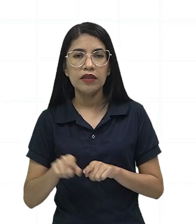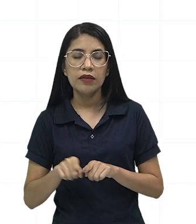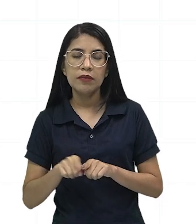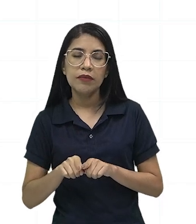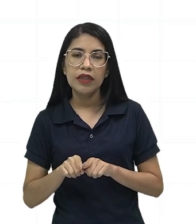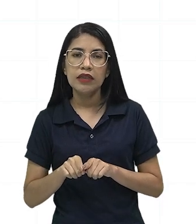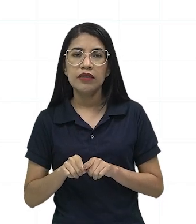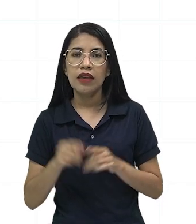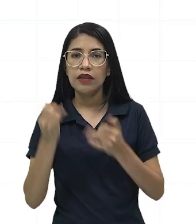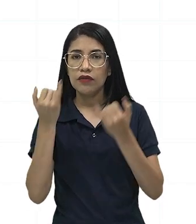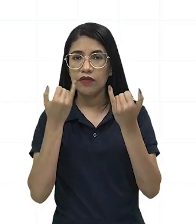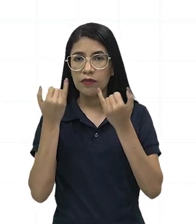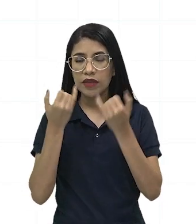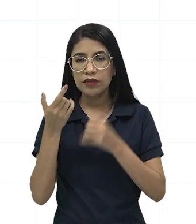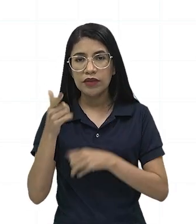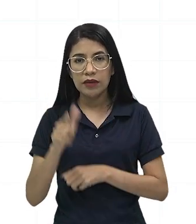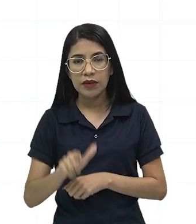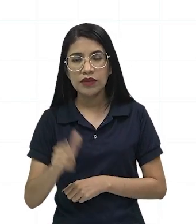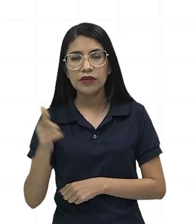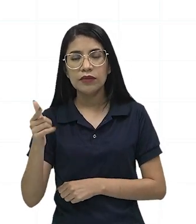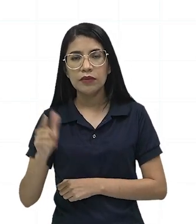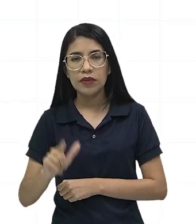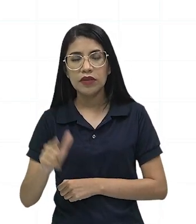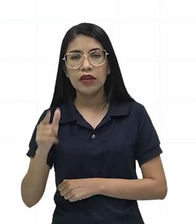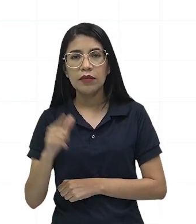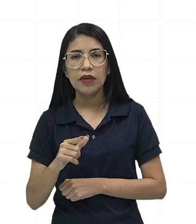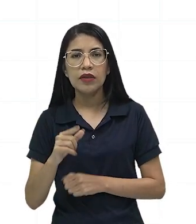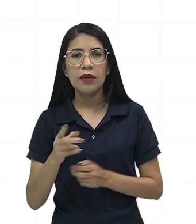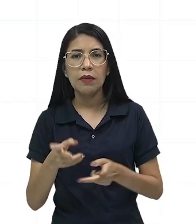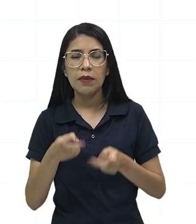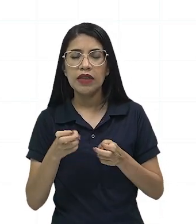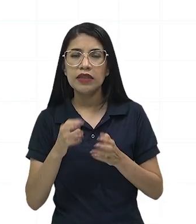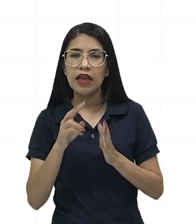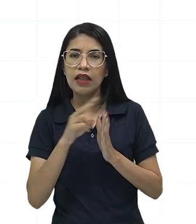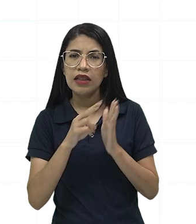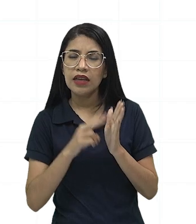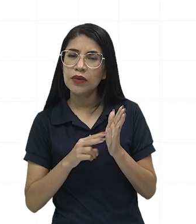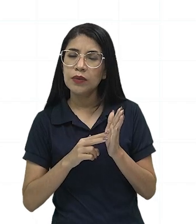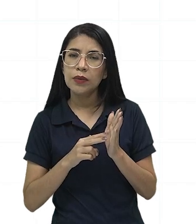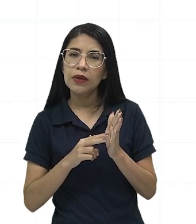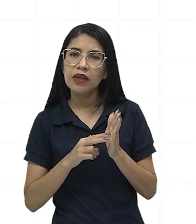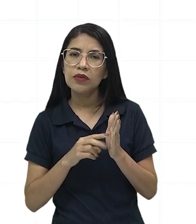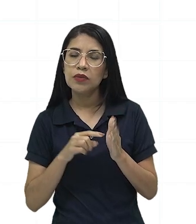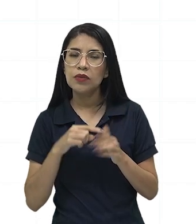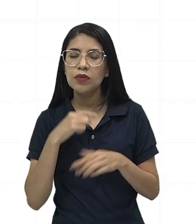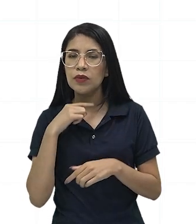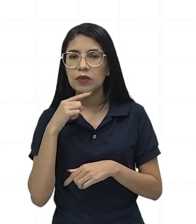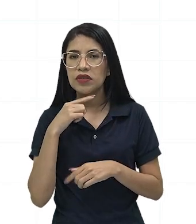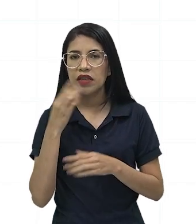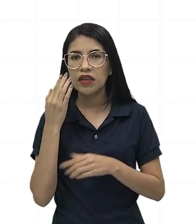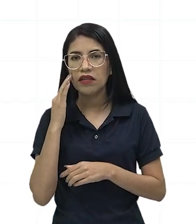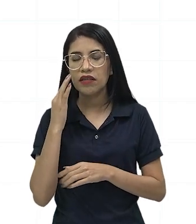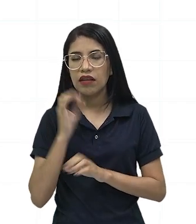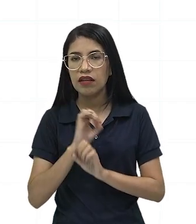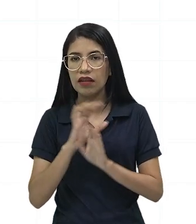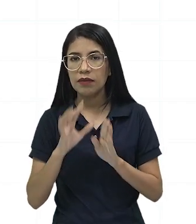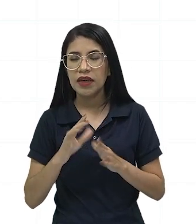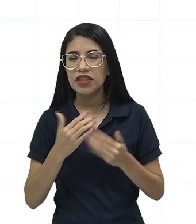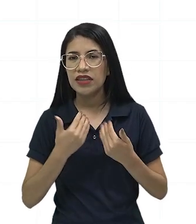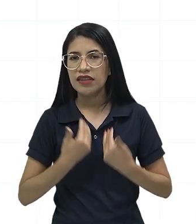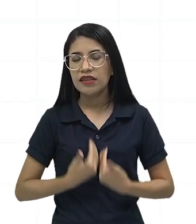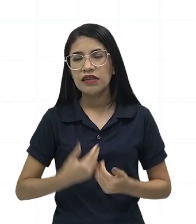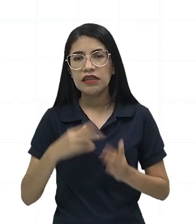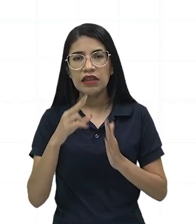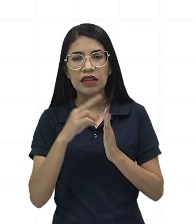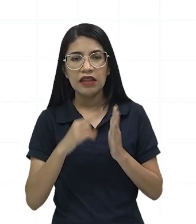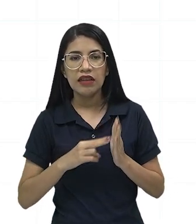sempre repetir as mesmas palavras, fazendo com que a leitura se torne muito menos fluida e mais cansativa.